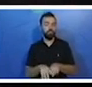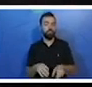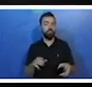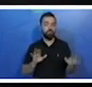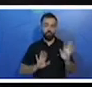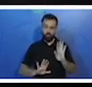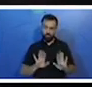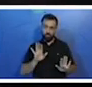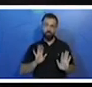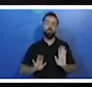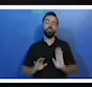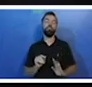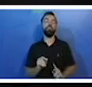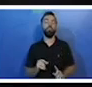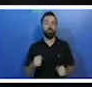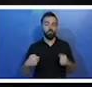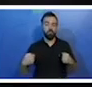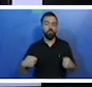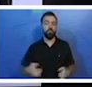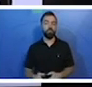prática desse exercício. Então vamos lá?